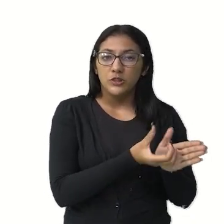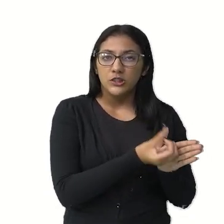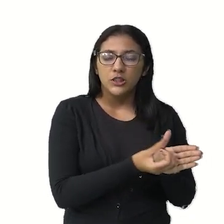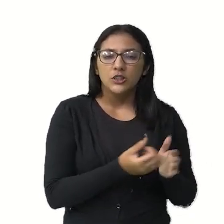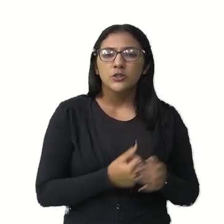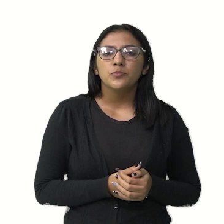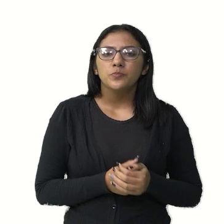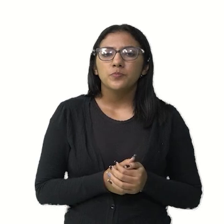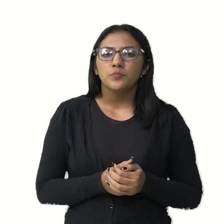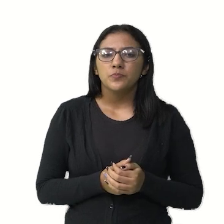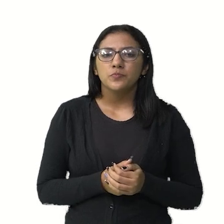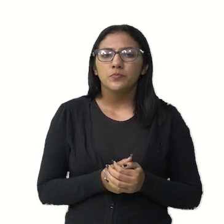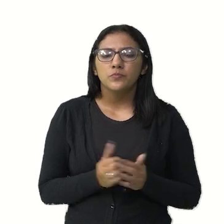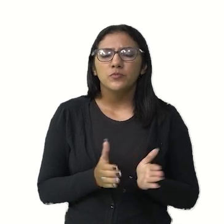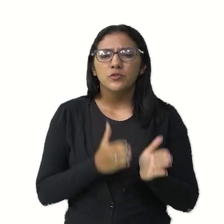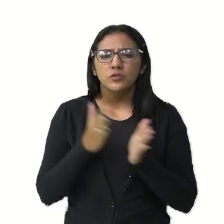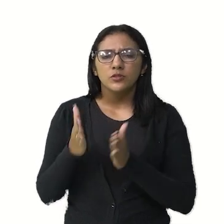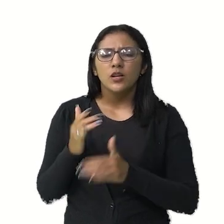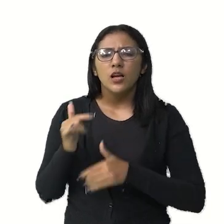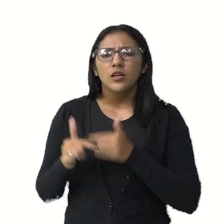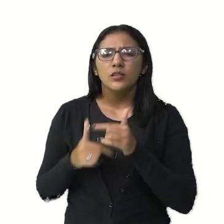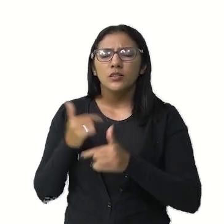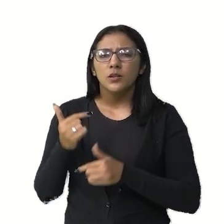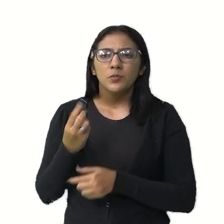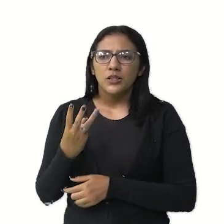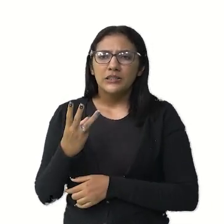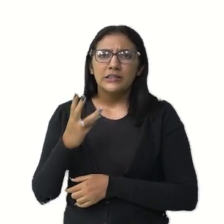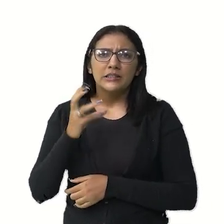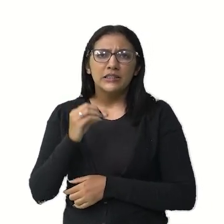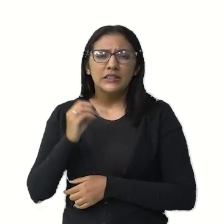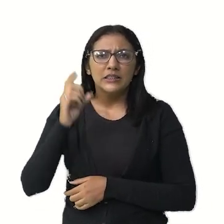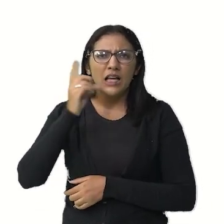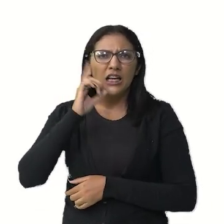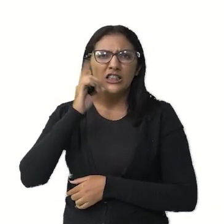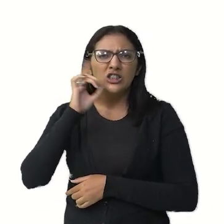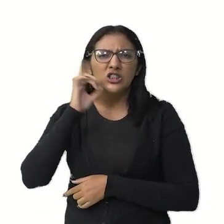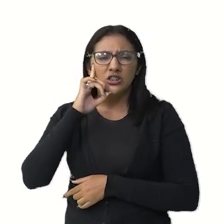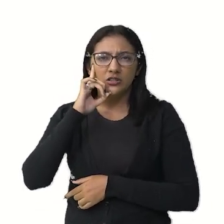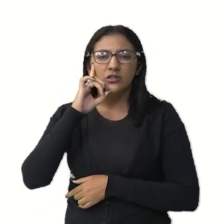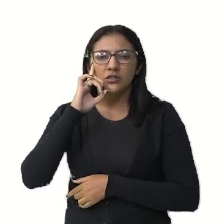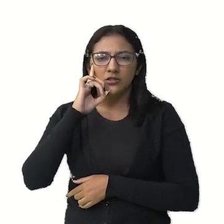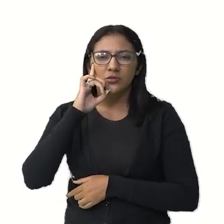que fazem um determinado trabalho em 30 dias.